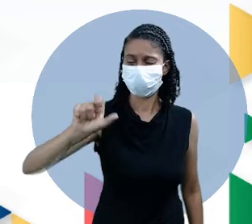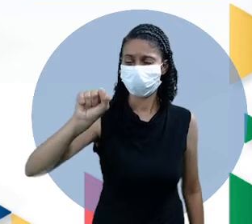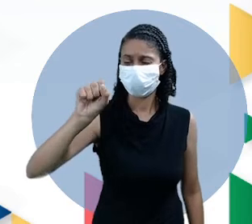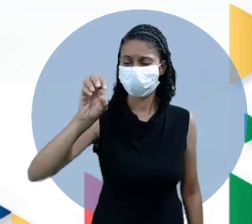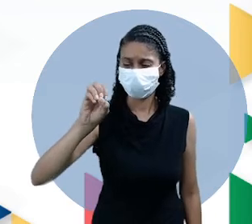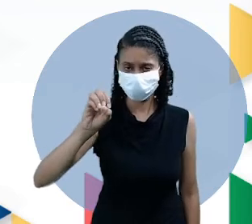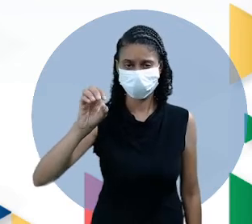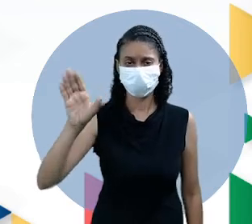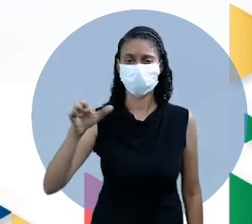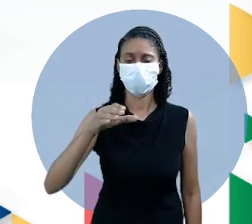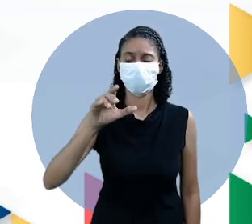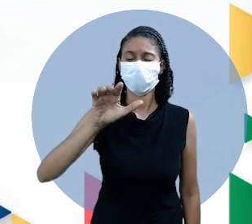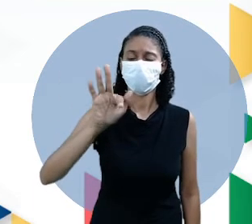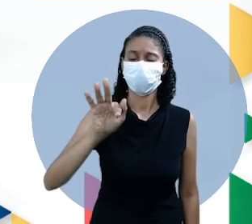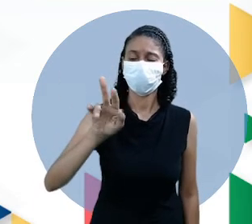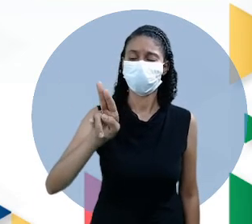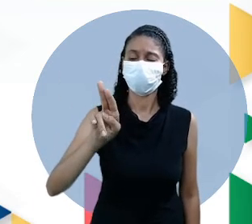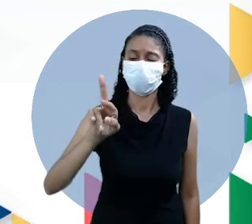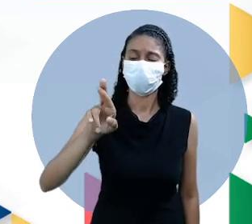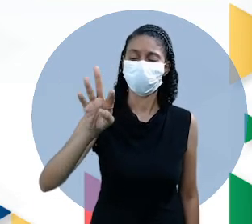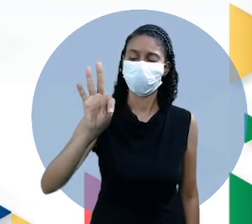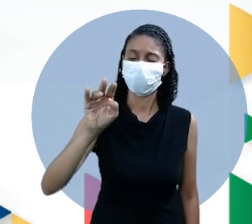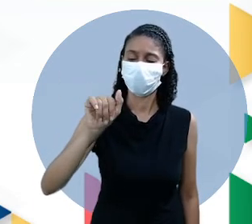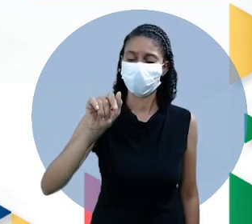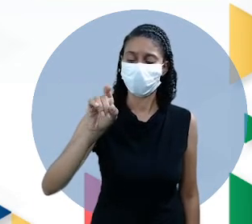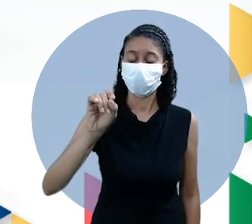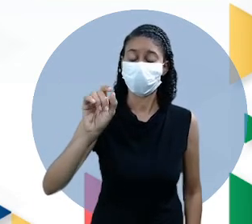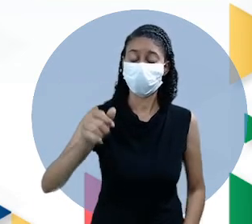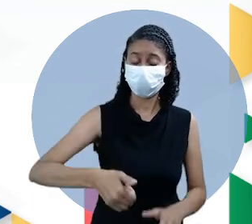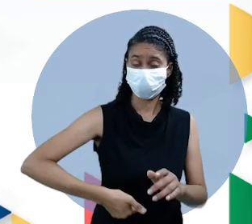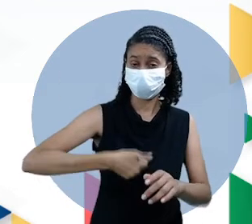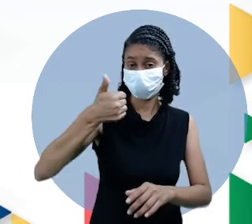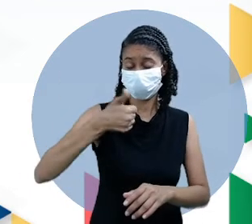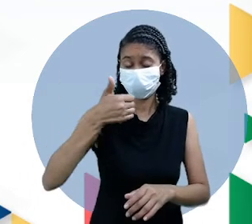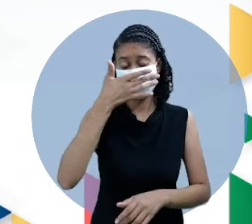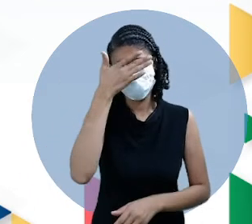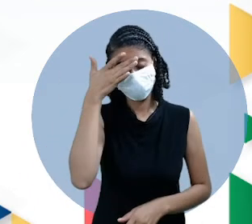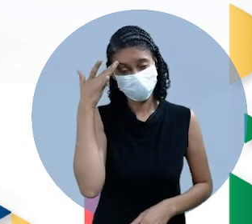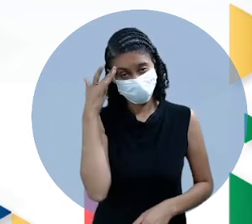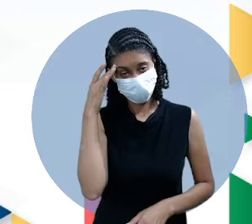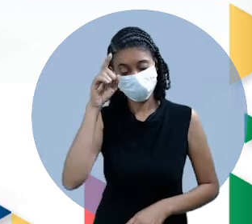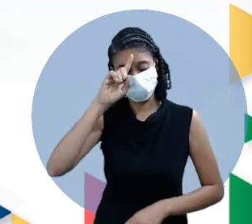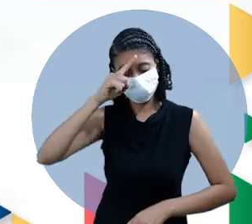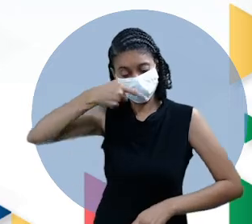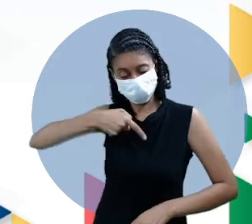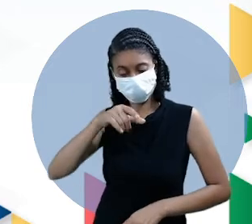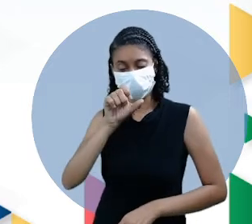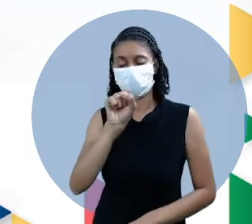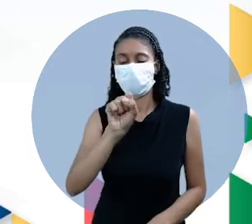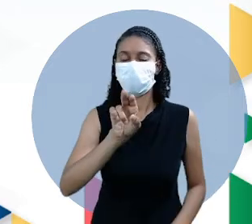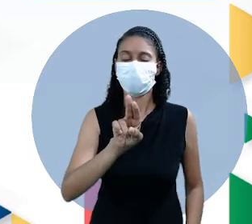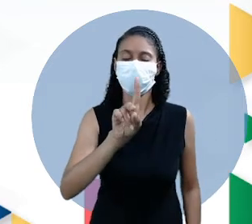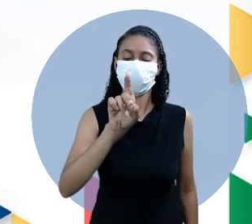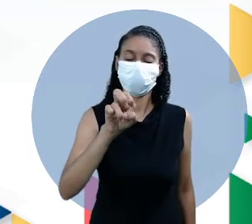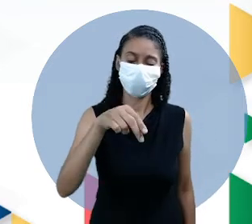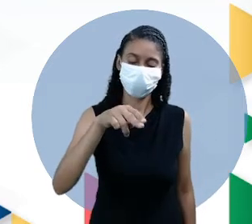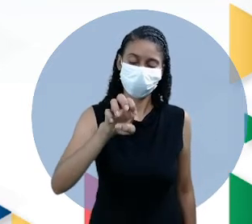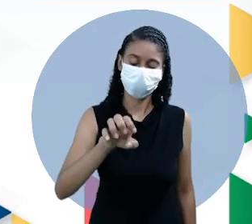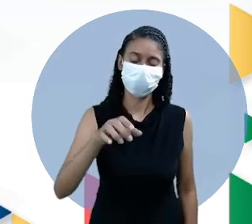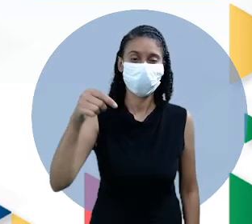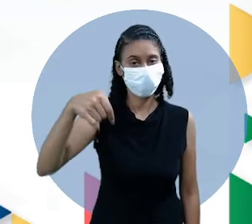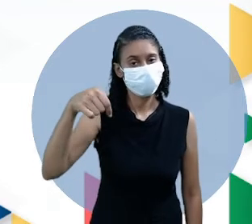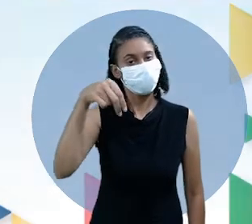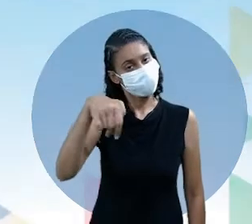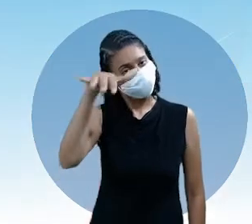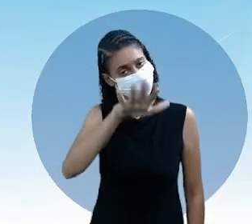da Sudene, né, aqui no Nordeste, né? Então, Celso Furtado ele vai ter uma influência